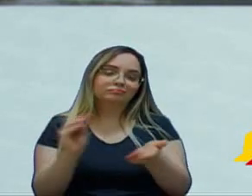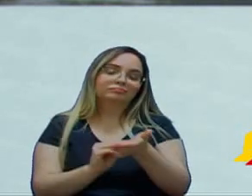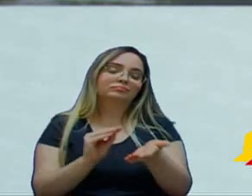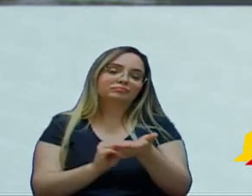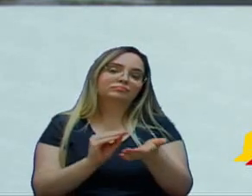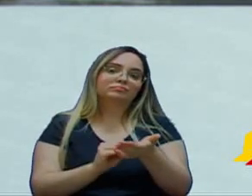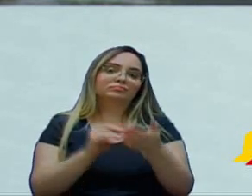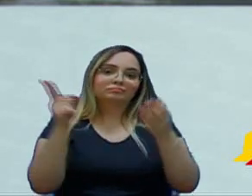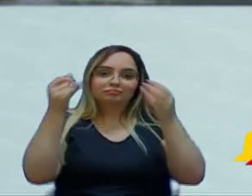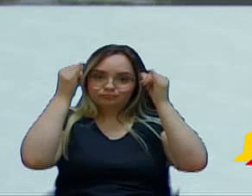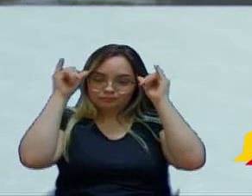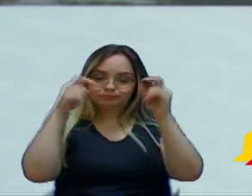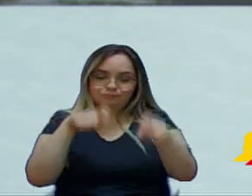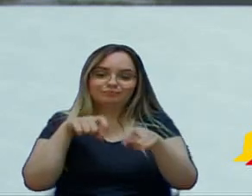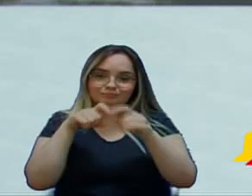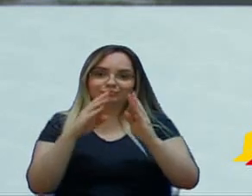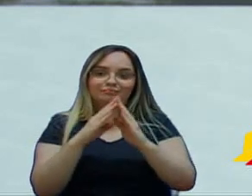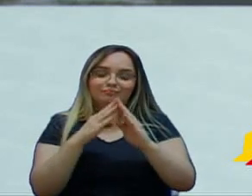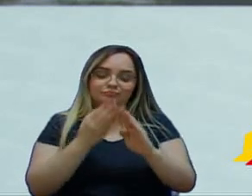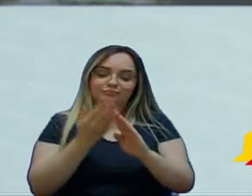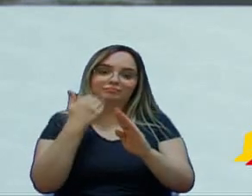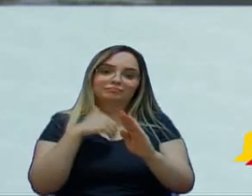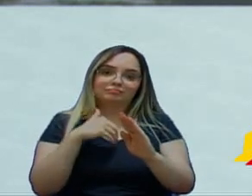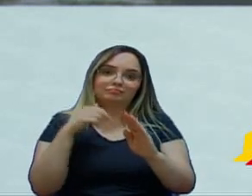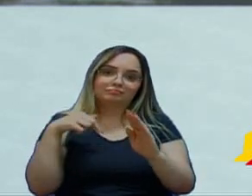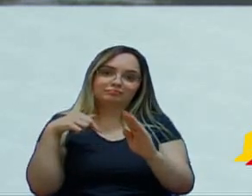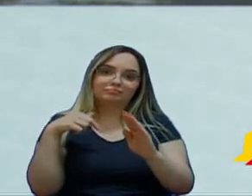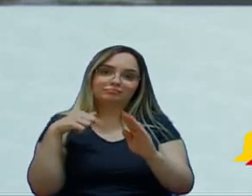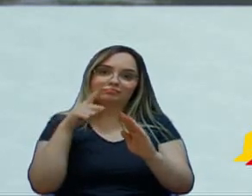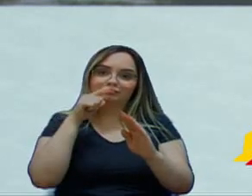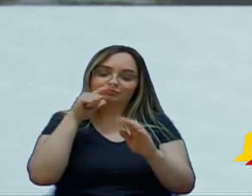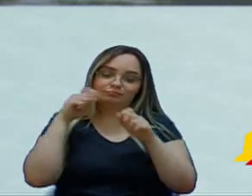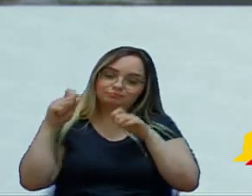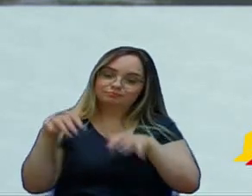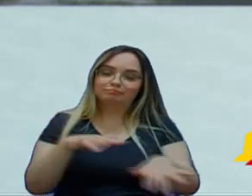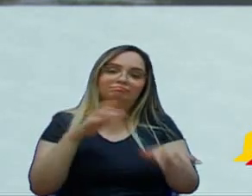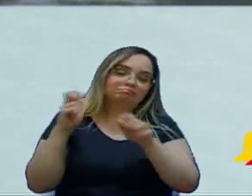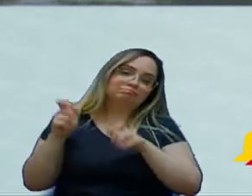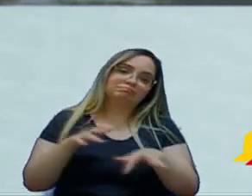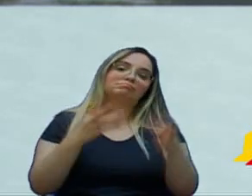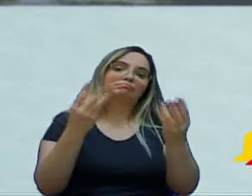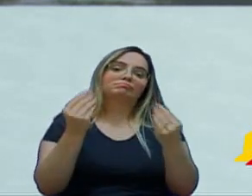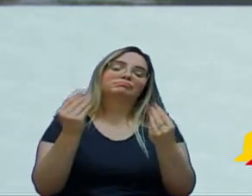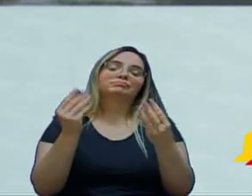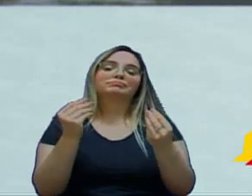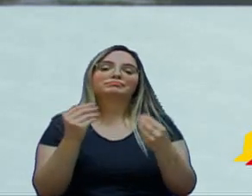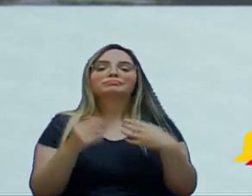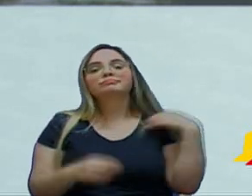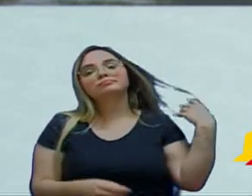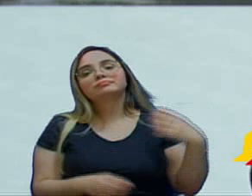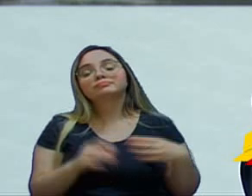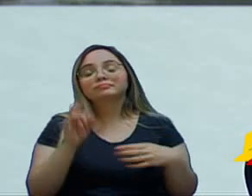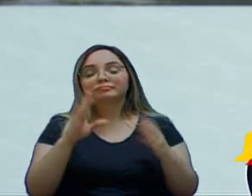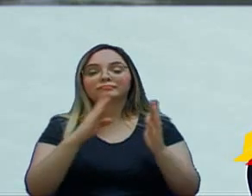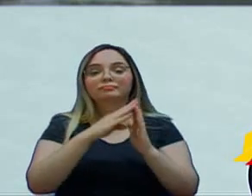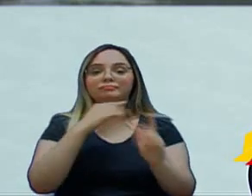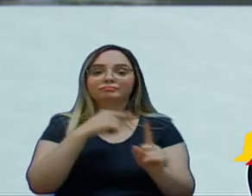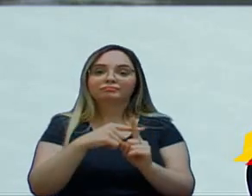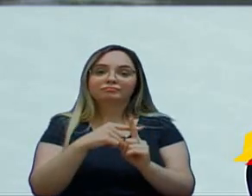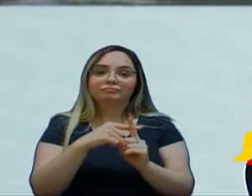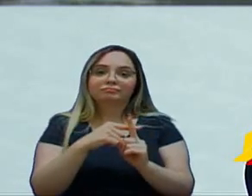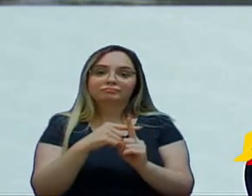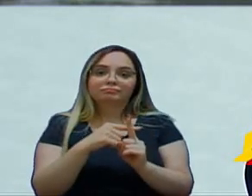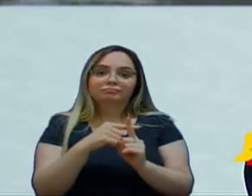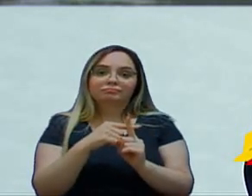fica atrás da igreja, onde vem uma água muito forte, ela tem só a igreja,